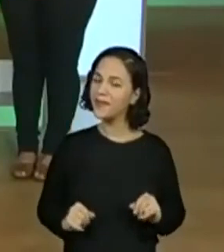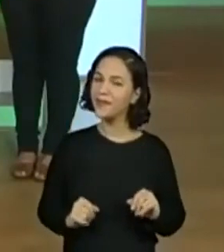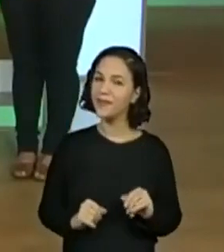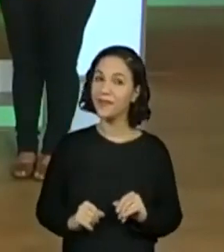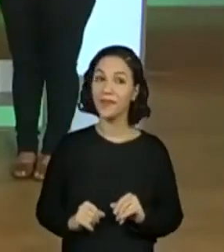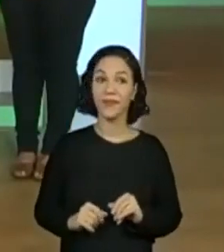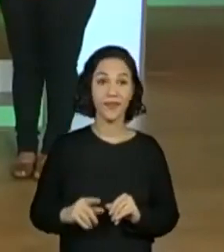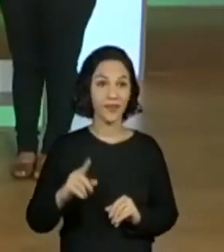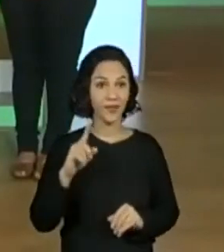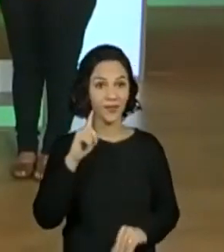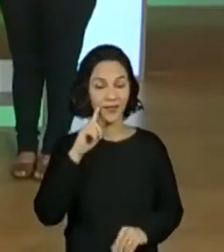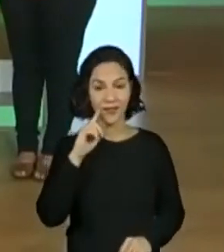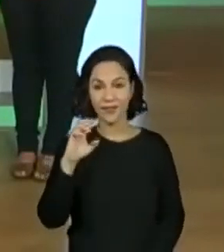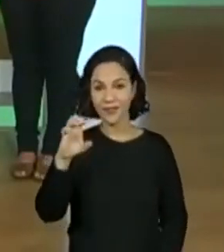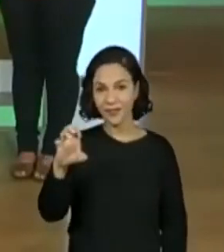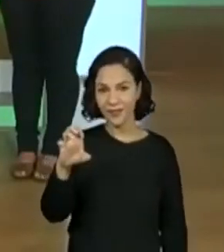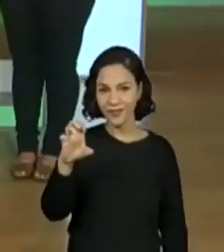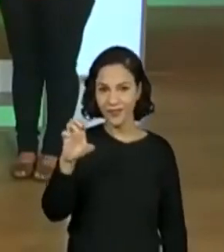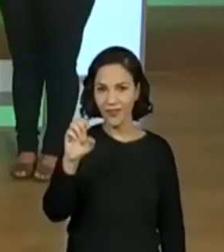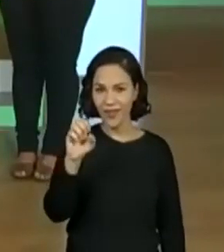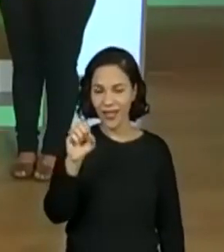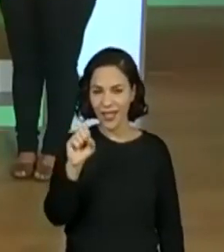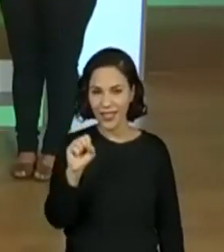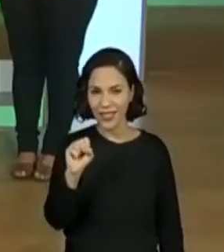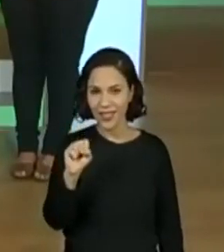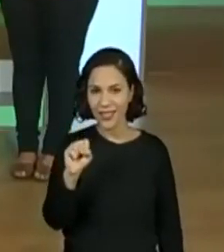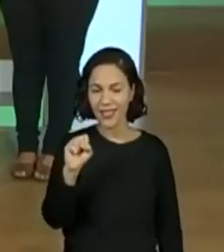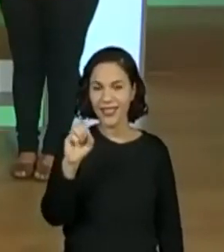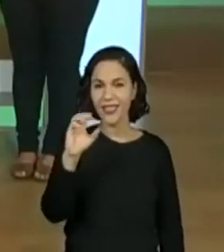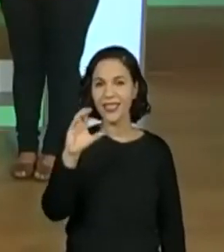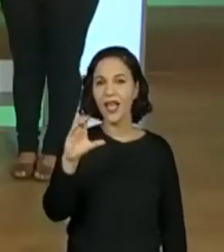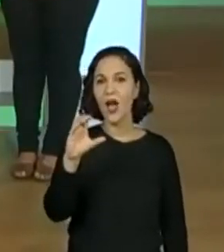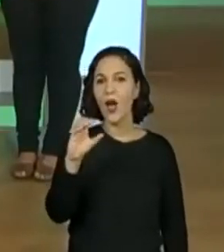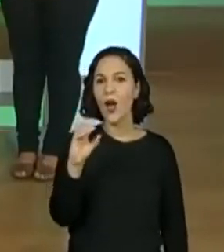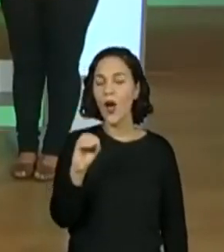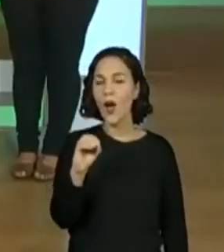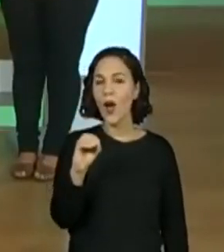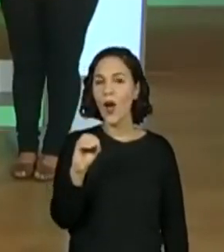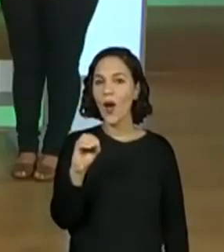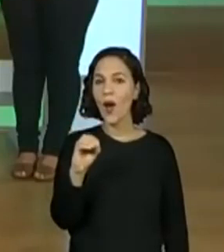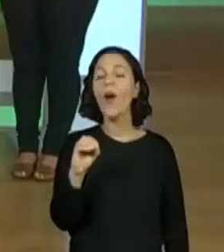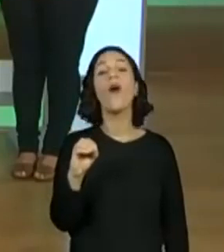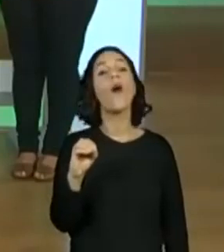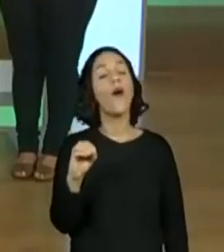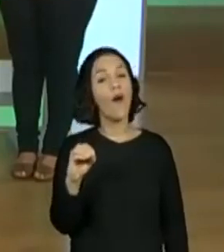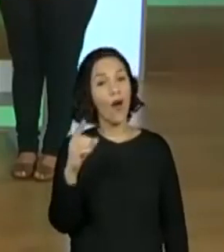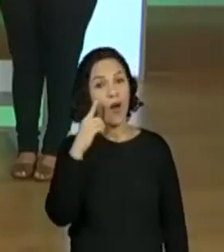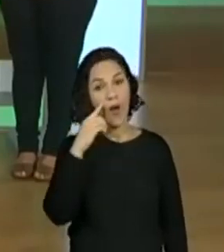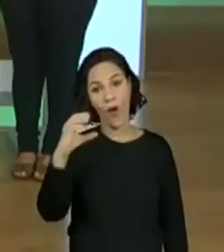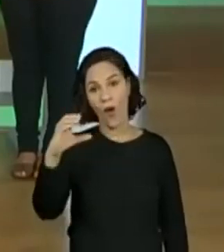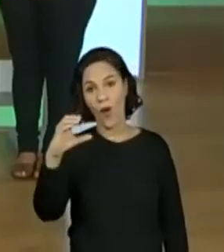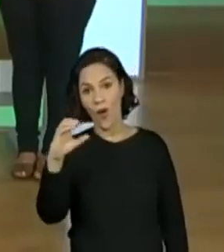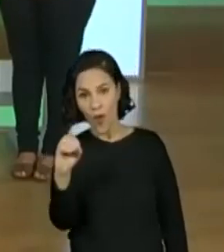Vivi, escola também ajuda a gente a pensar no esco. Co.